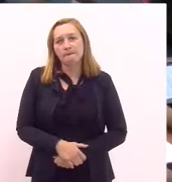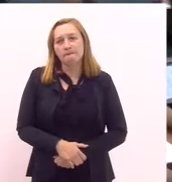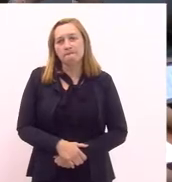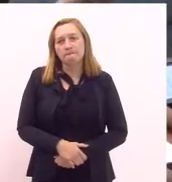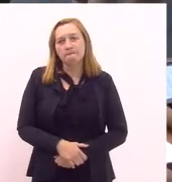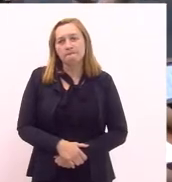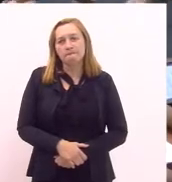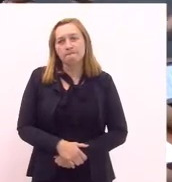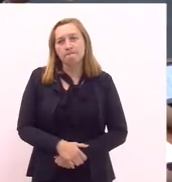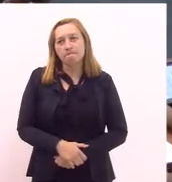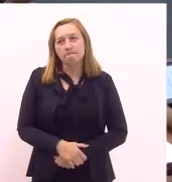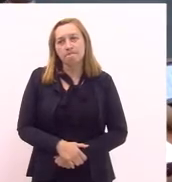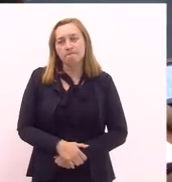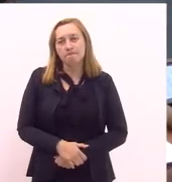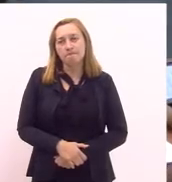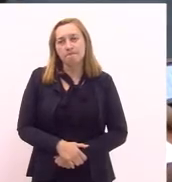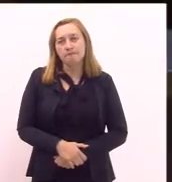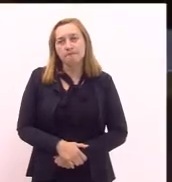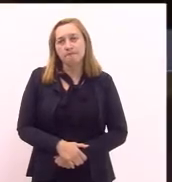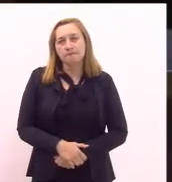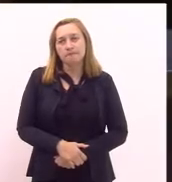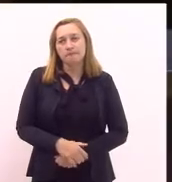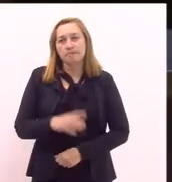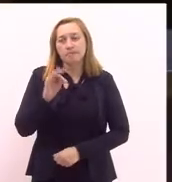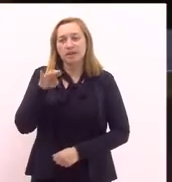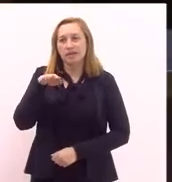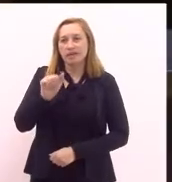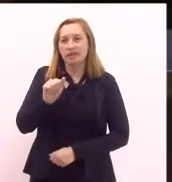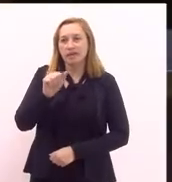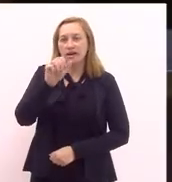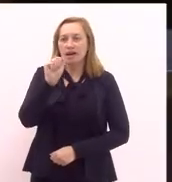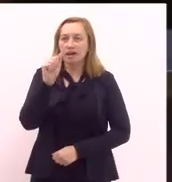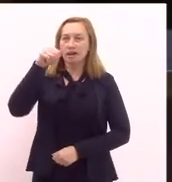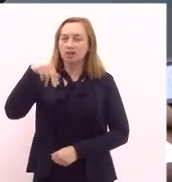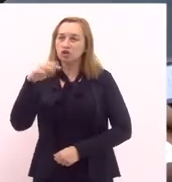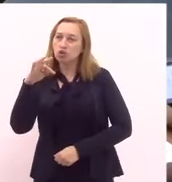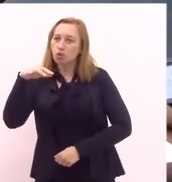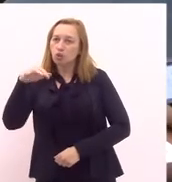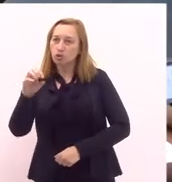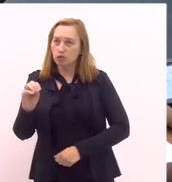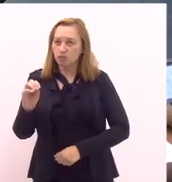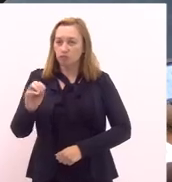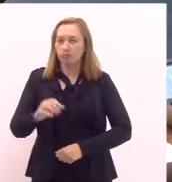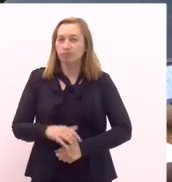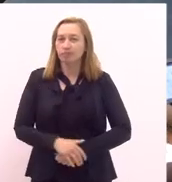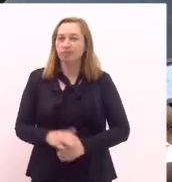o companheiro da nossa querida Benedita Antônio Pitanga